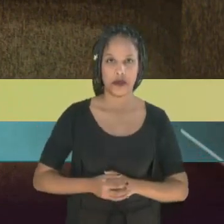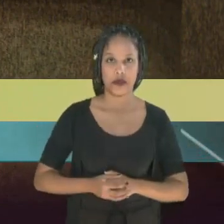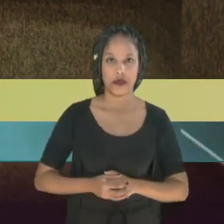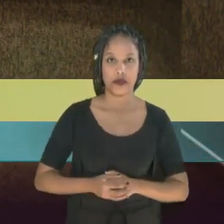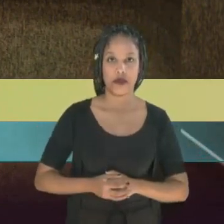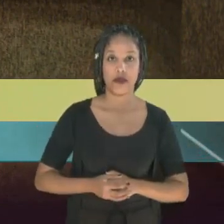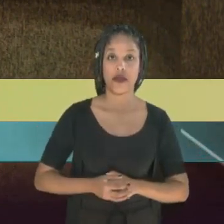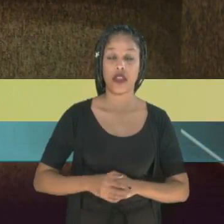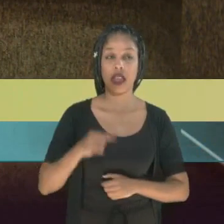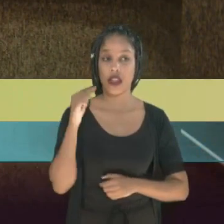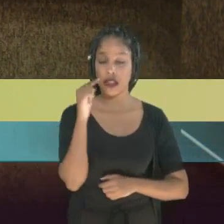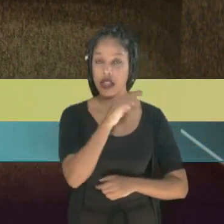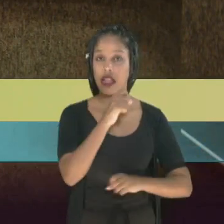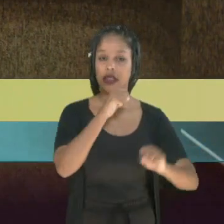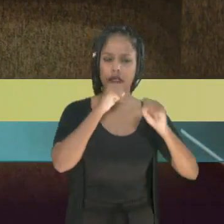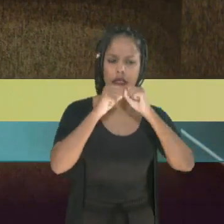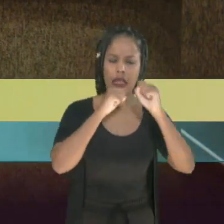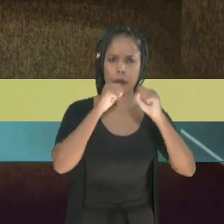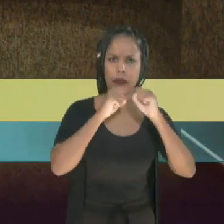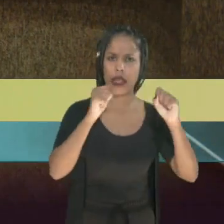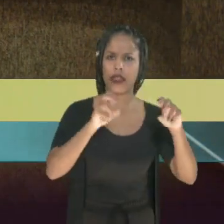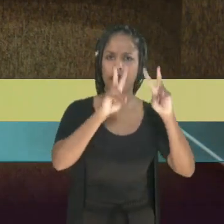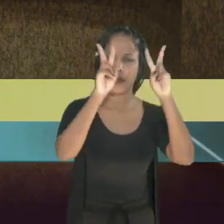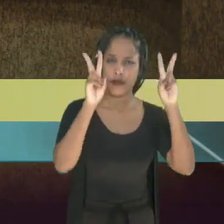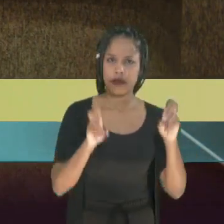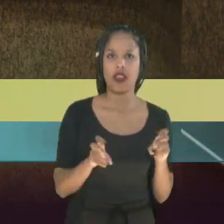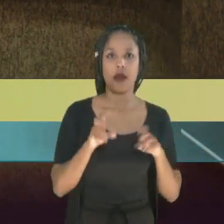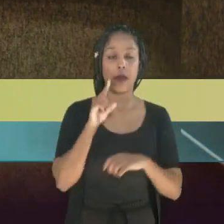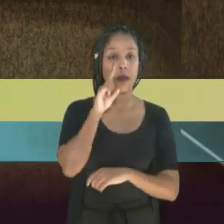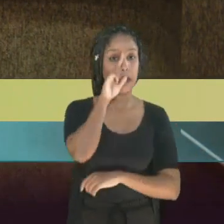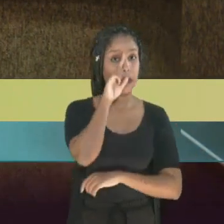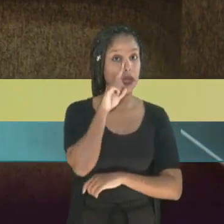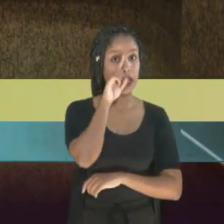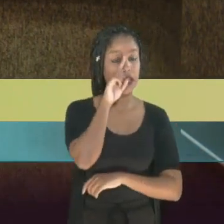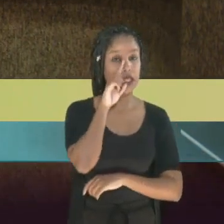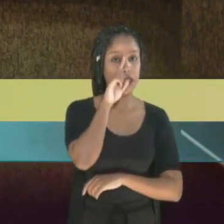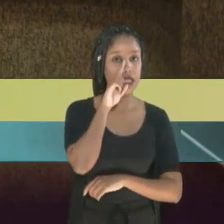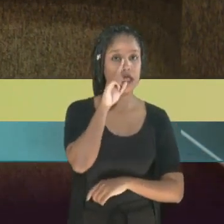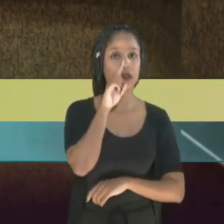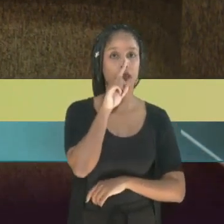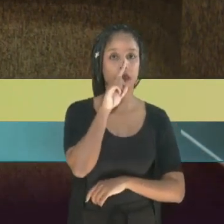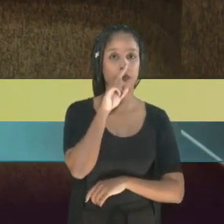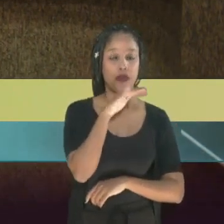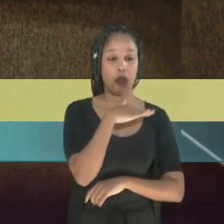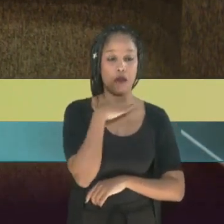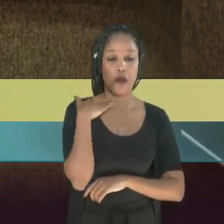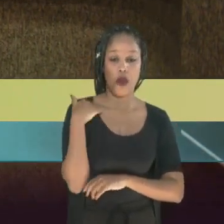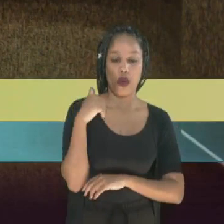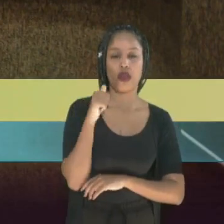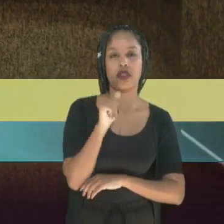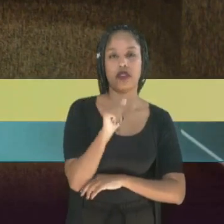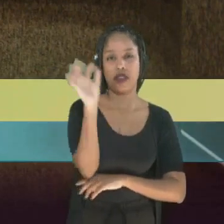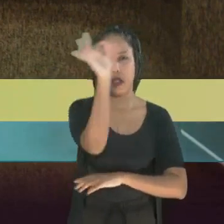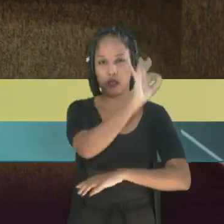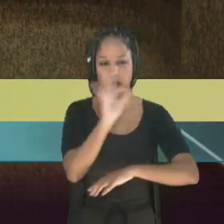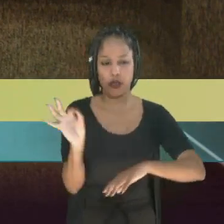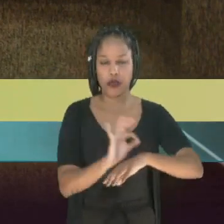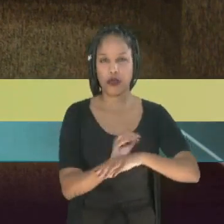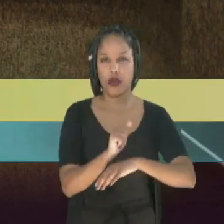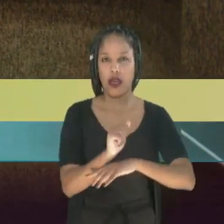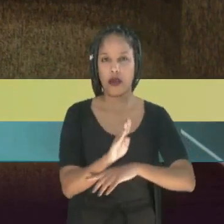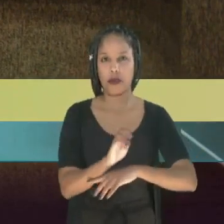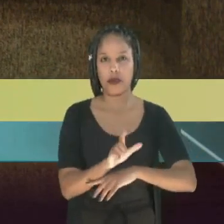lá está sendo discutido a gravidade das ameaças, da mortalidade e possível extinção das abelhas, além